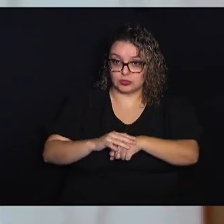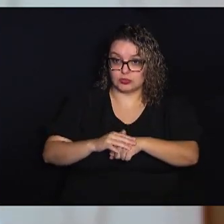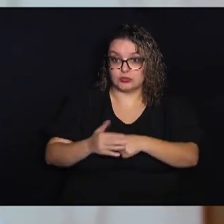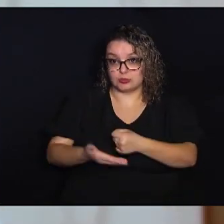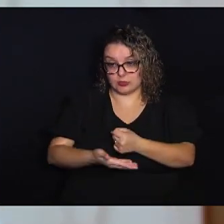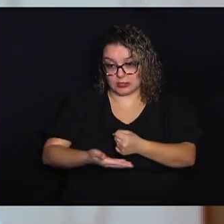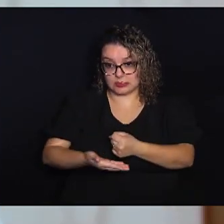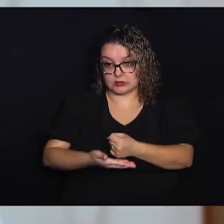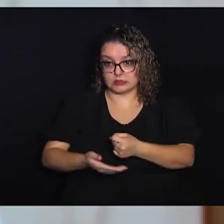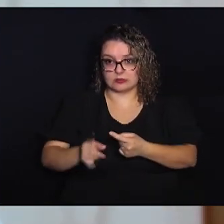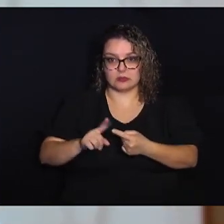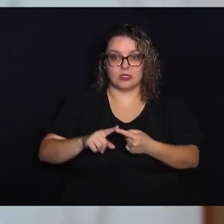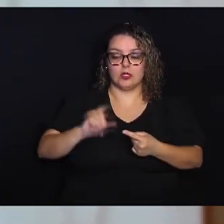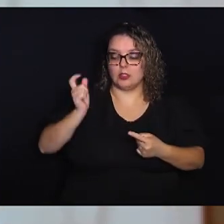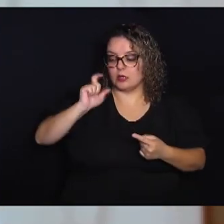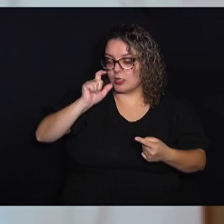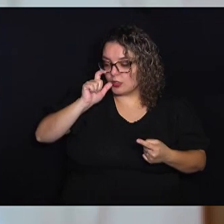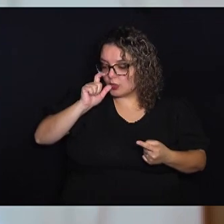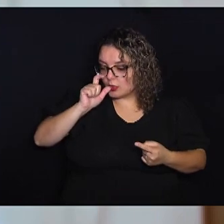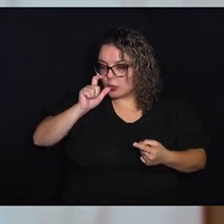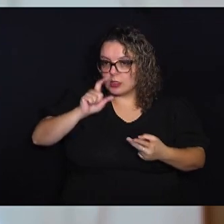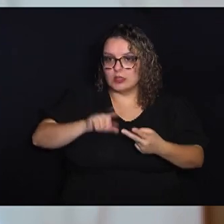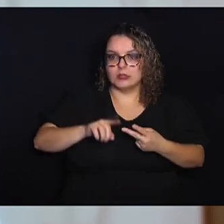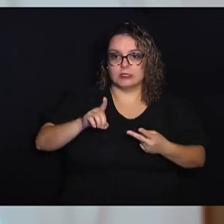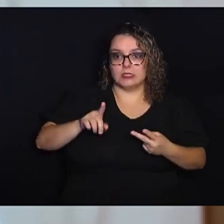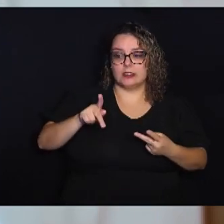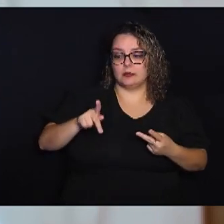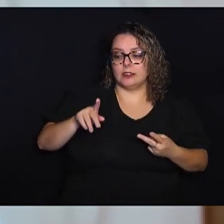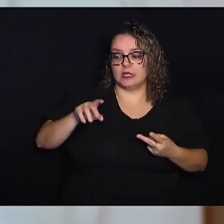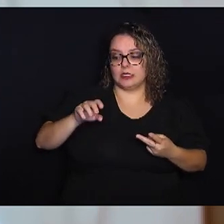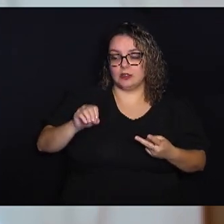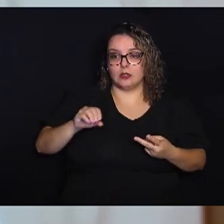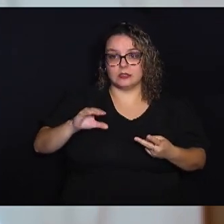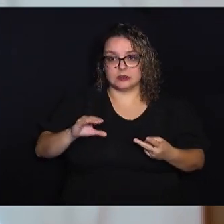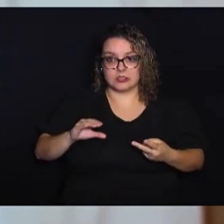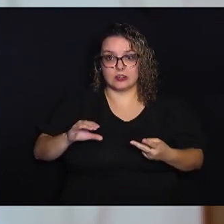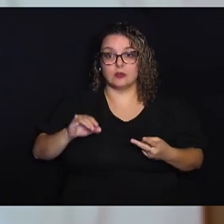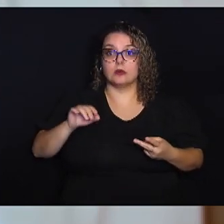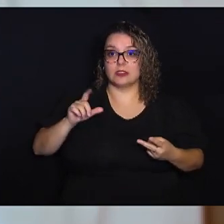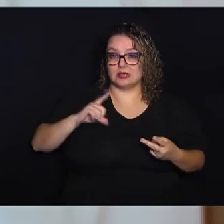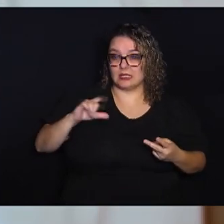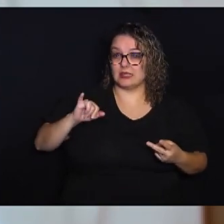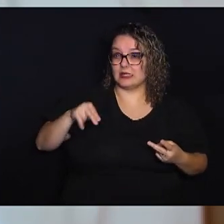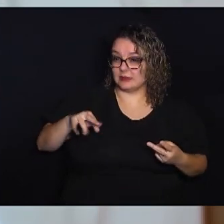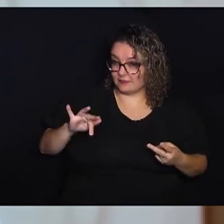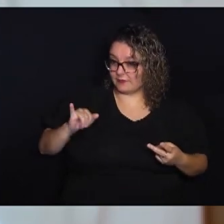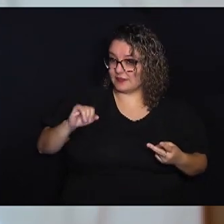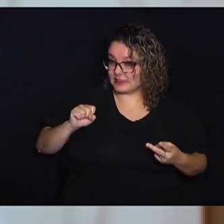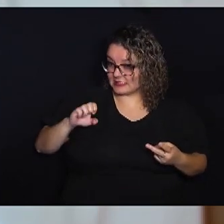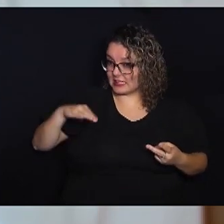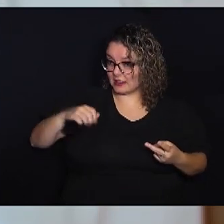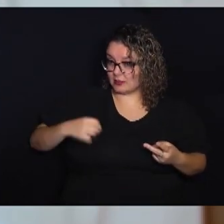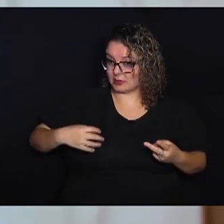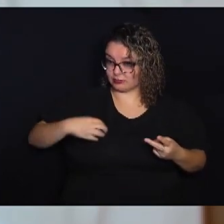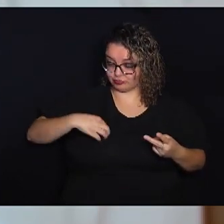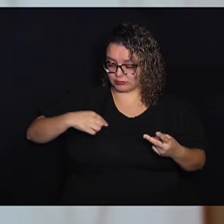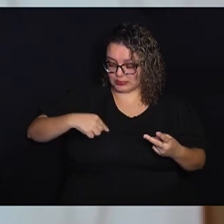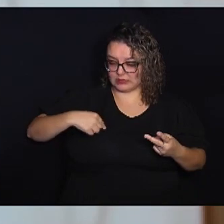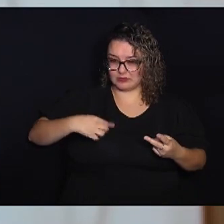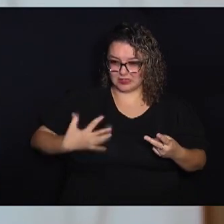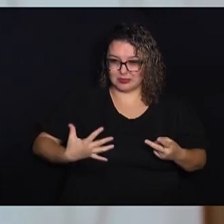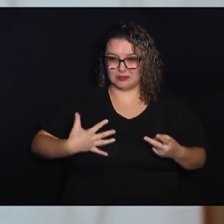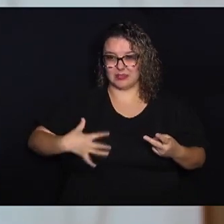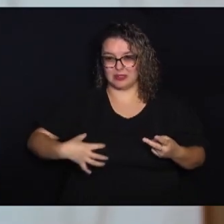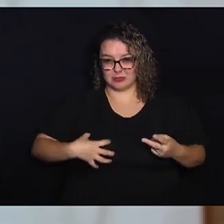base, asma, o DPOC com enfisema pulmonar que nós comentamos, outros problemas respiratórios que envolvem